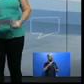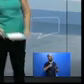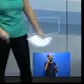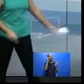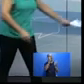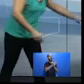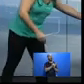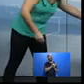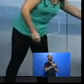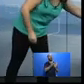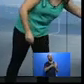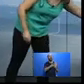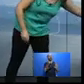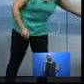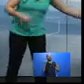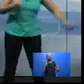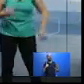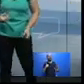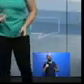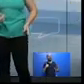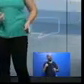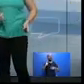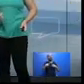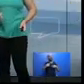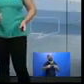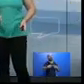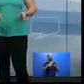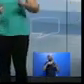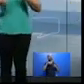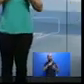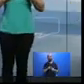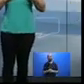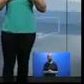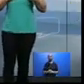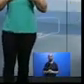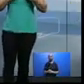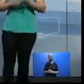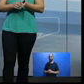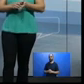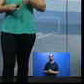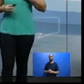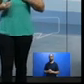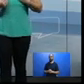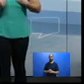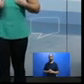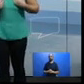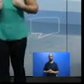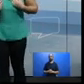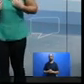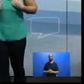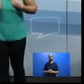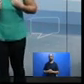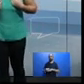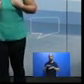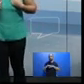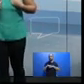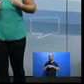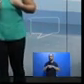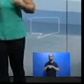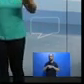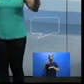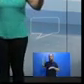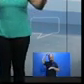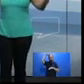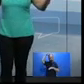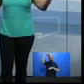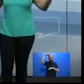mundo. Gente, essa frase é muito famosa, porque o rei Francisco fala assim, peraí, ninguém conversou comigo para dividir o mundo?